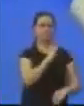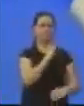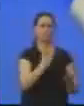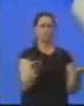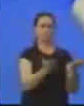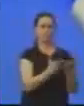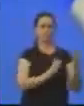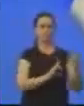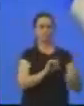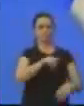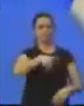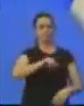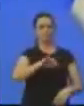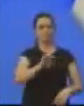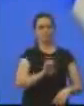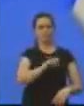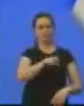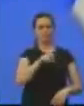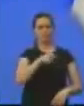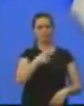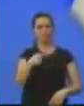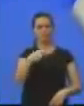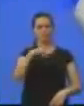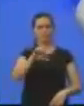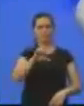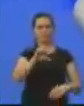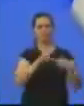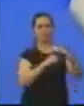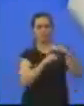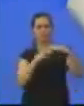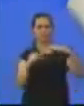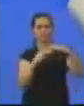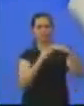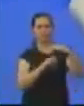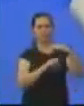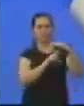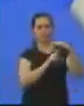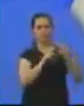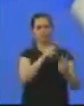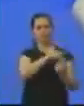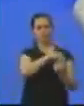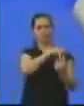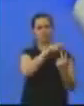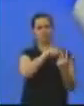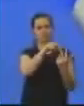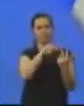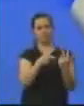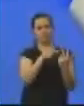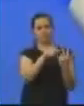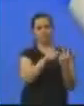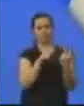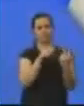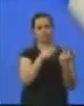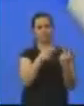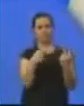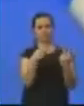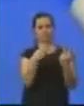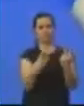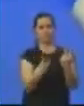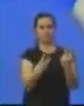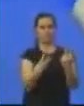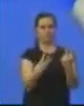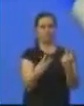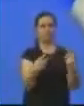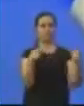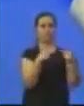o limite da função x menos 9 sobre raiz de x menos 3, quando